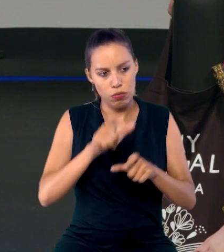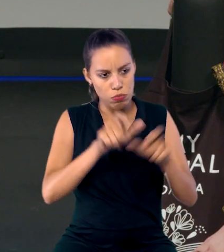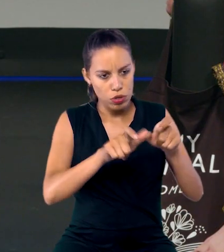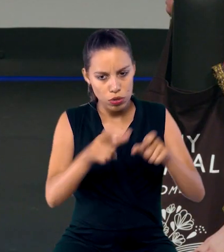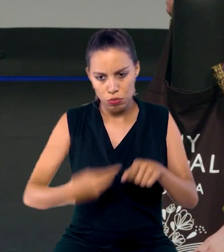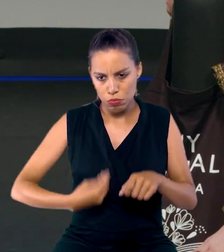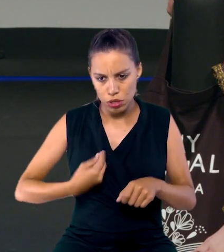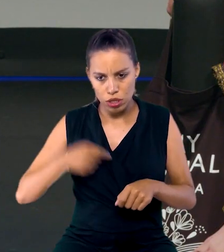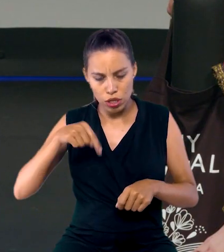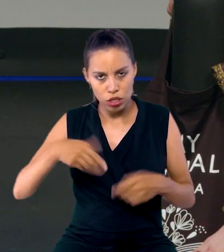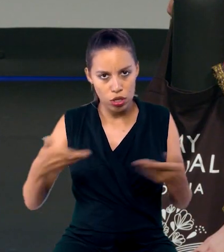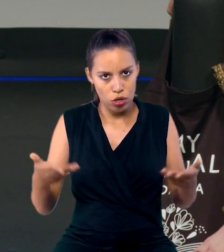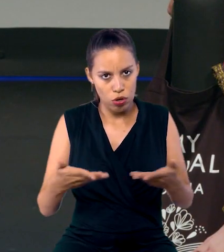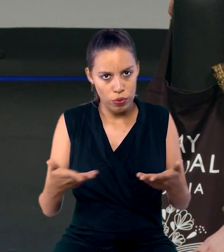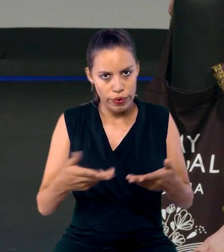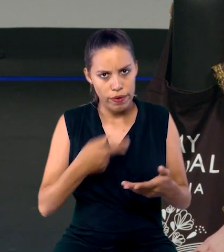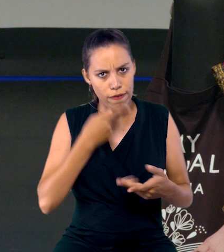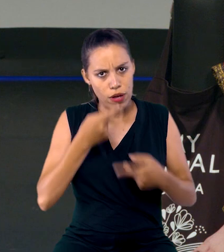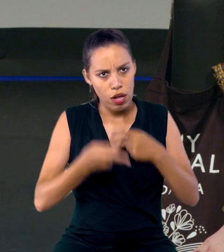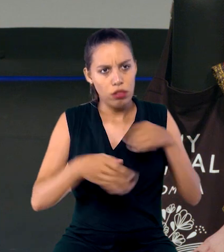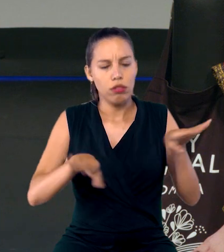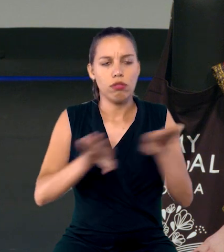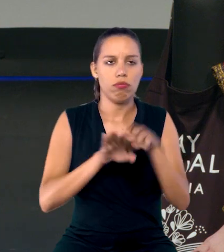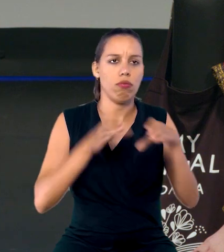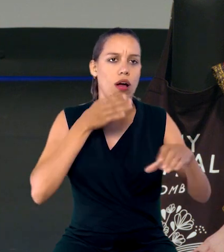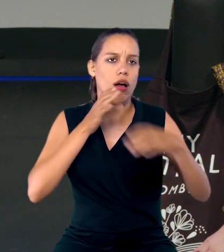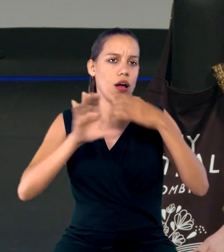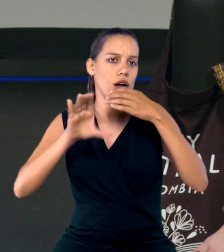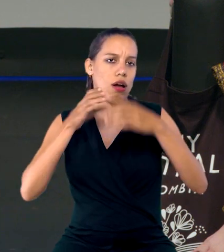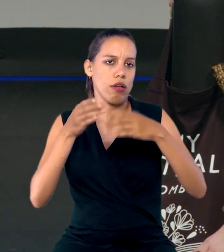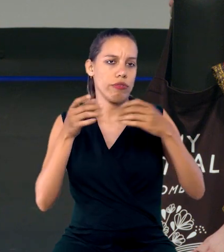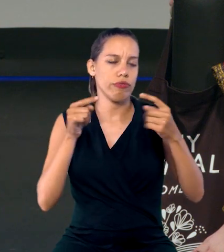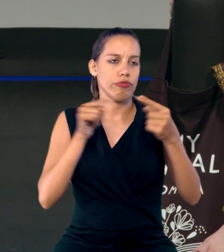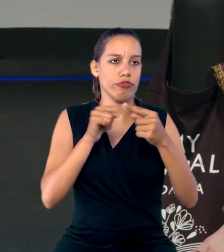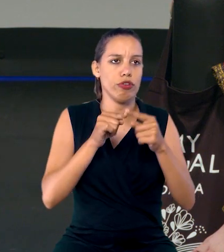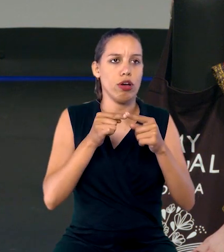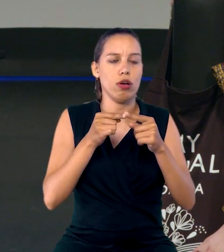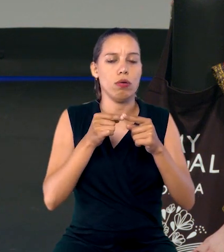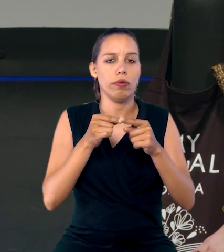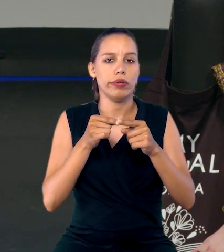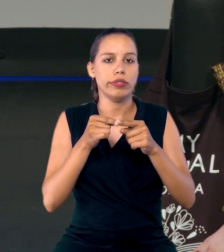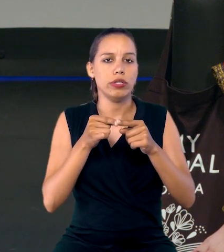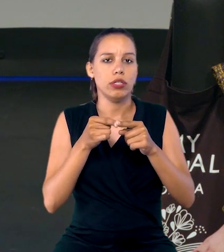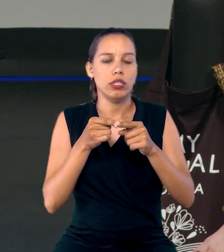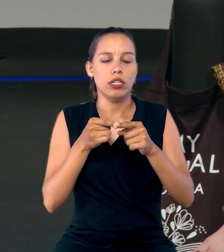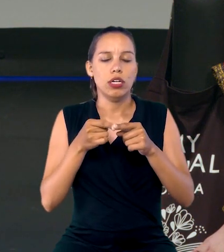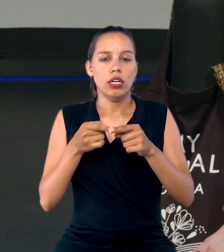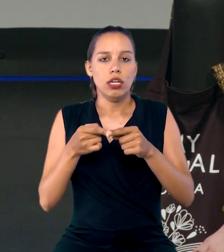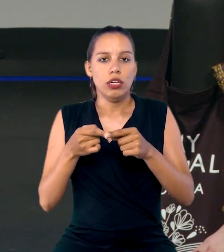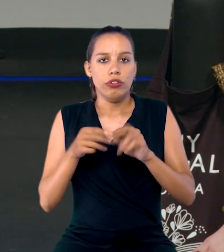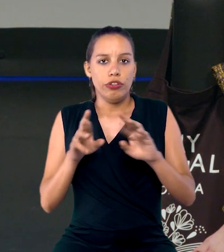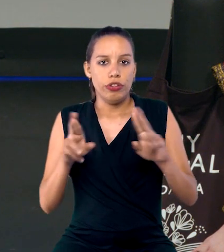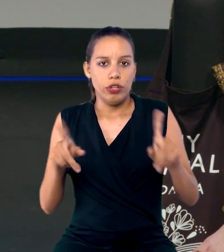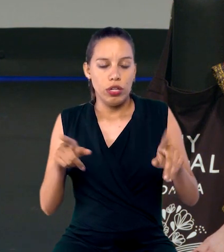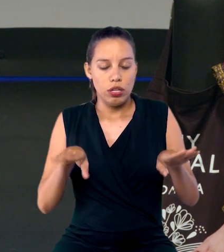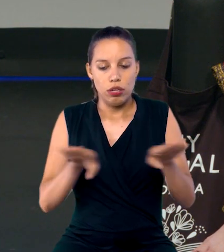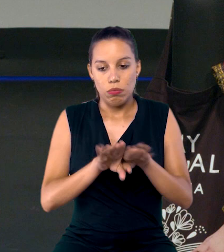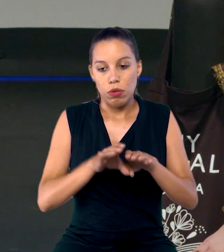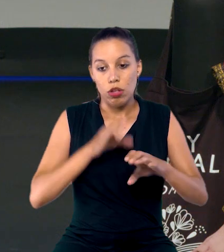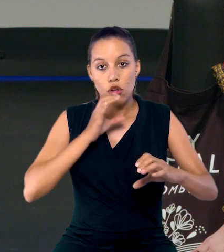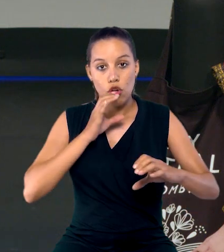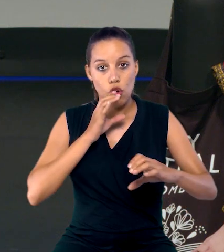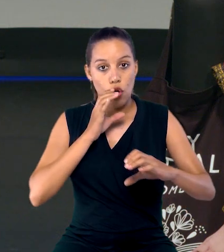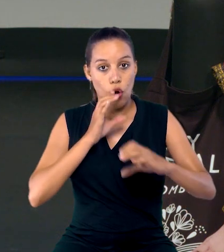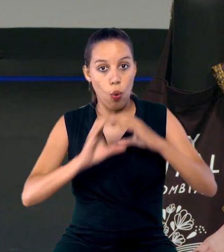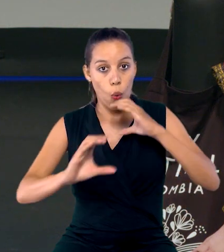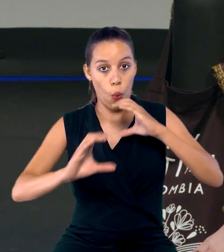estão aqui vão cantar também, falam desse outro tipo de escuta, né, de outro tipo de comunicação.